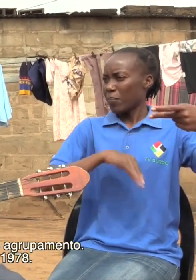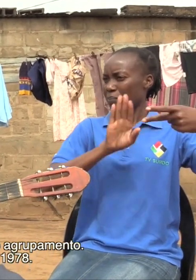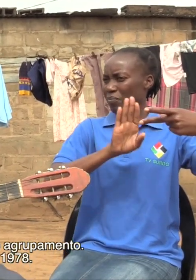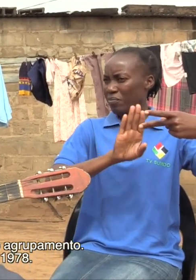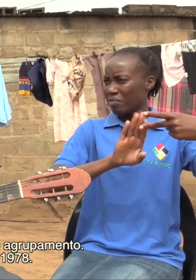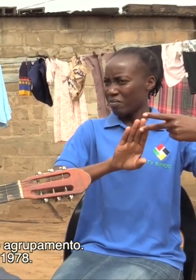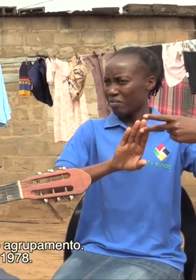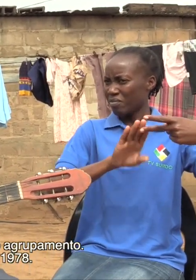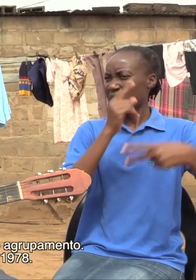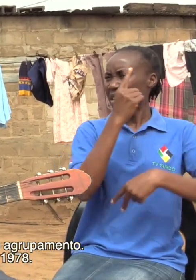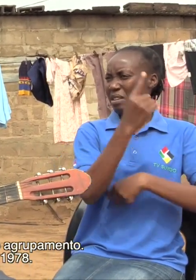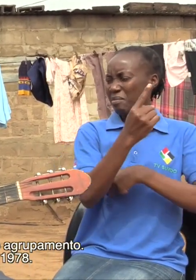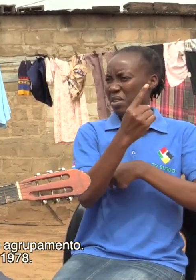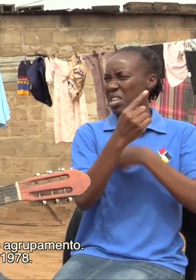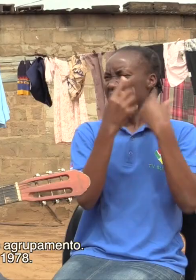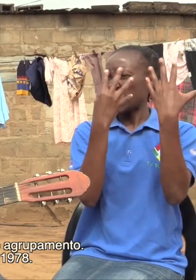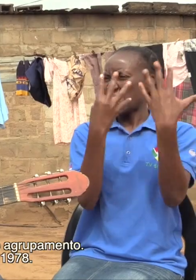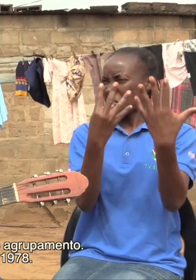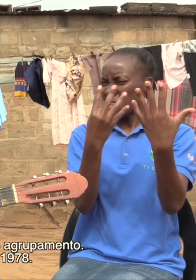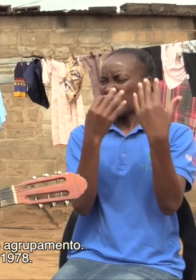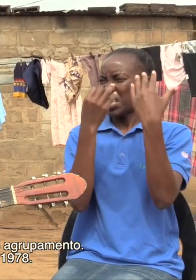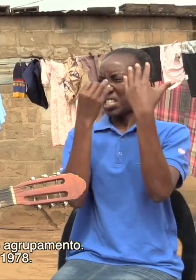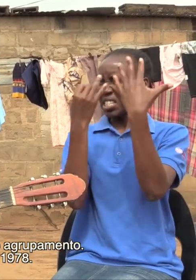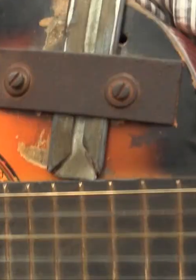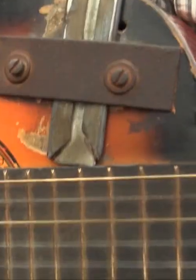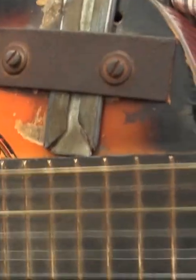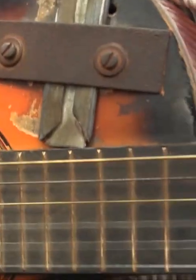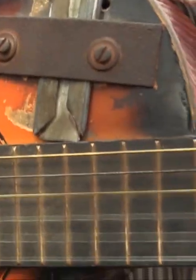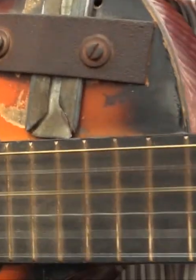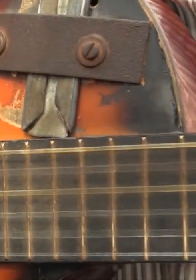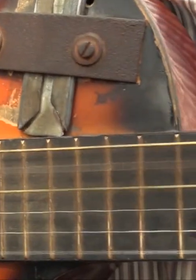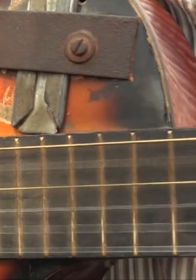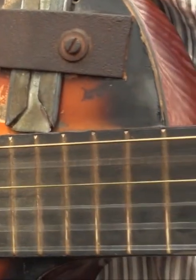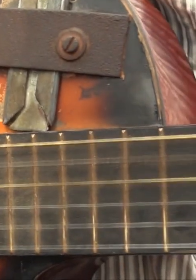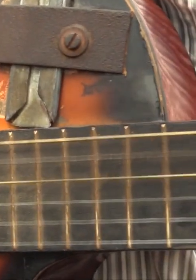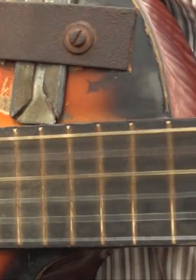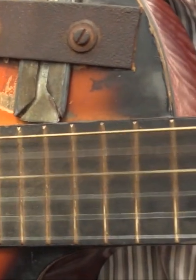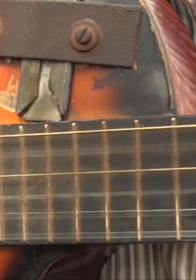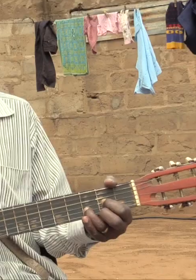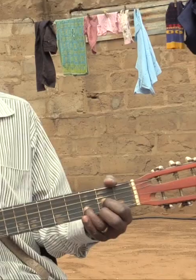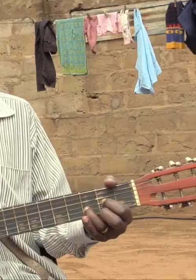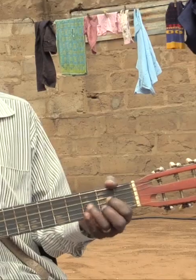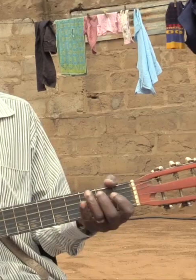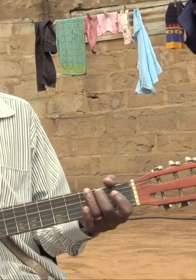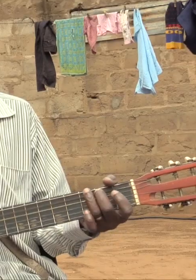78... 78, sim. na meu primeiro